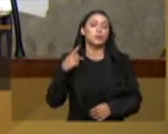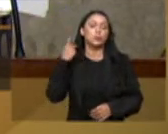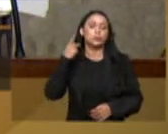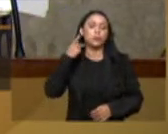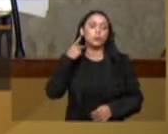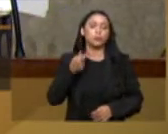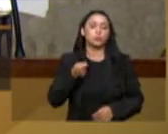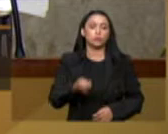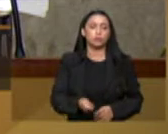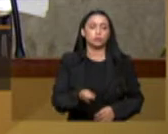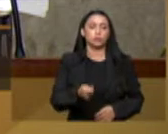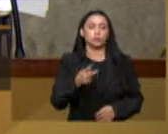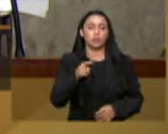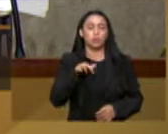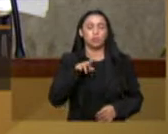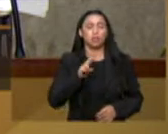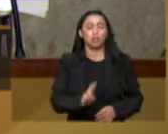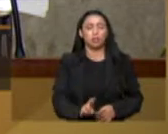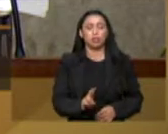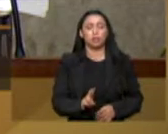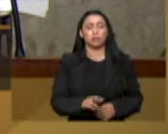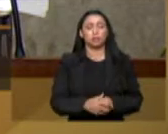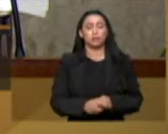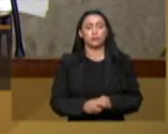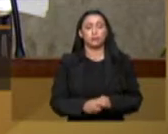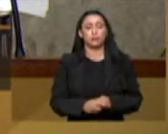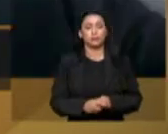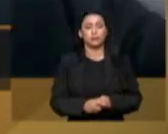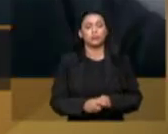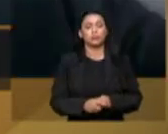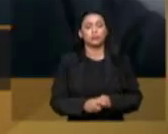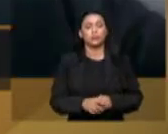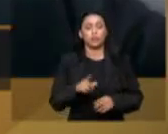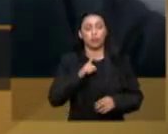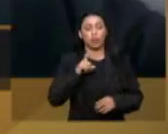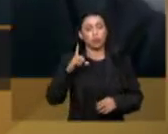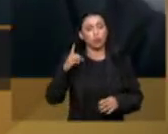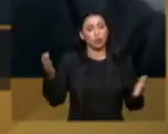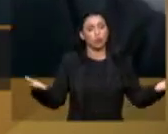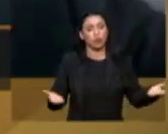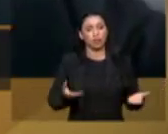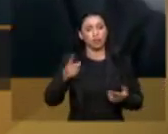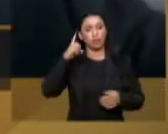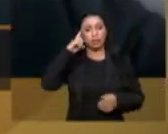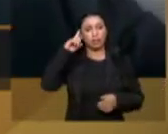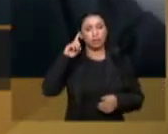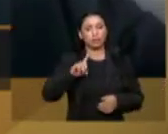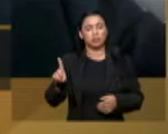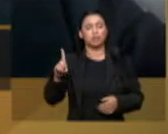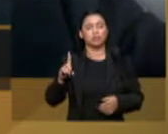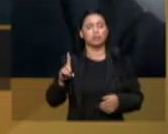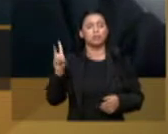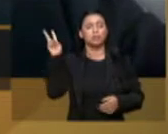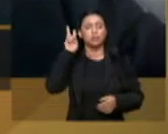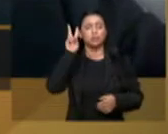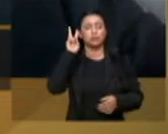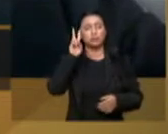Muito boa tarde. É um prazer enorme estar nessa sessão num dia histórico como hoje, do aniversário da